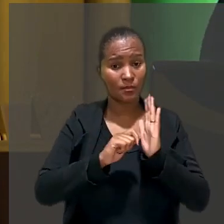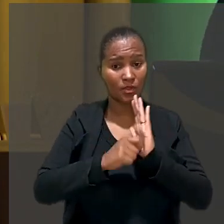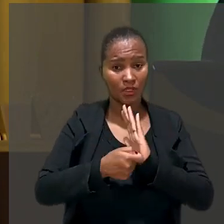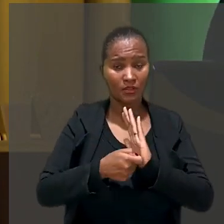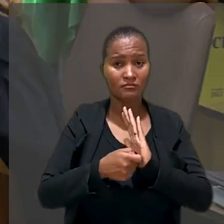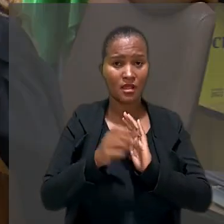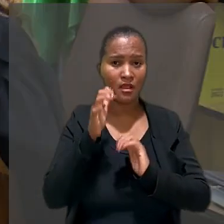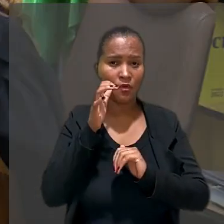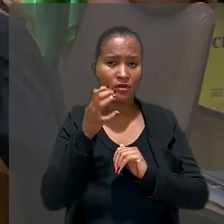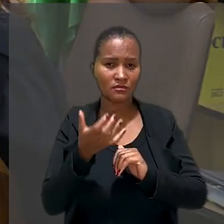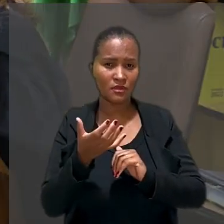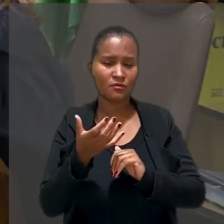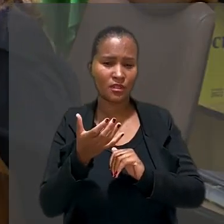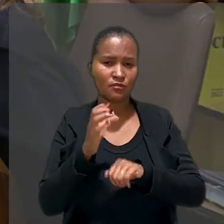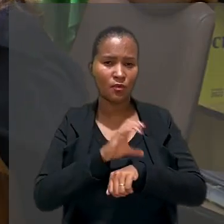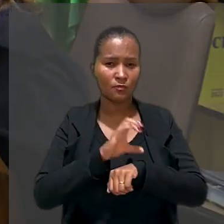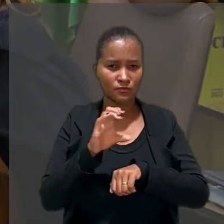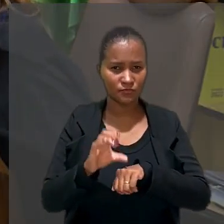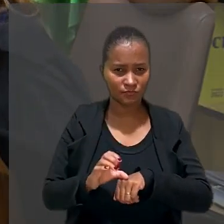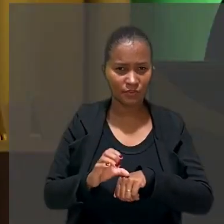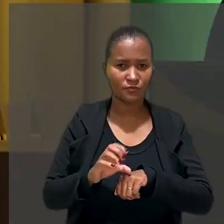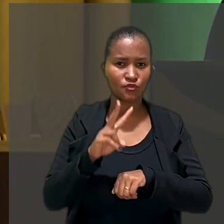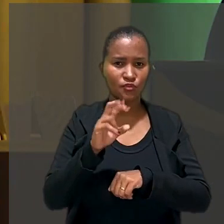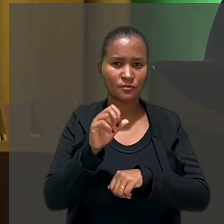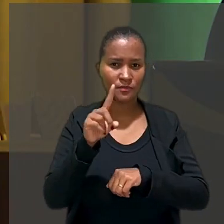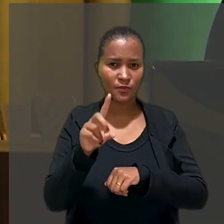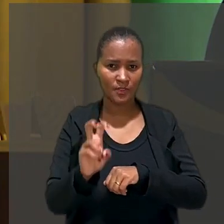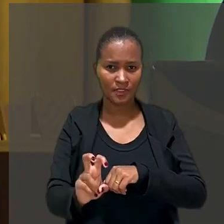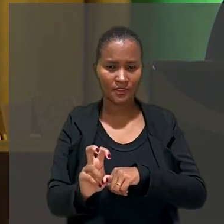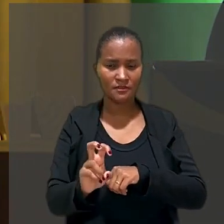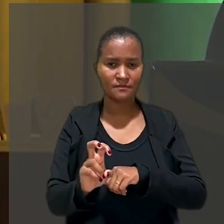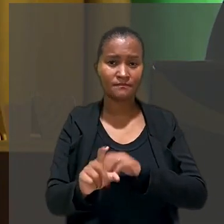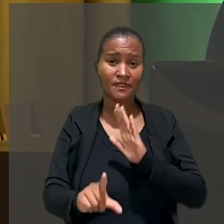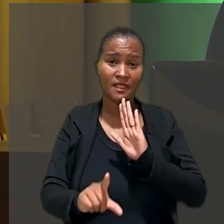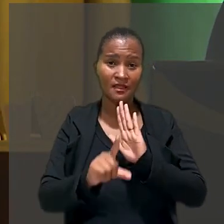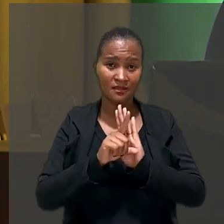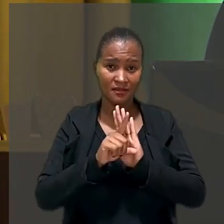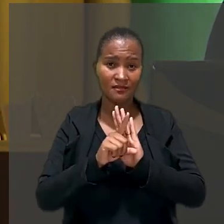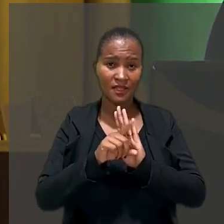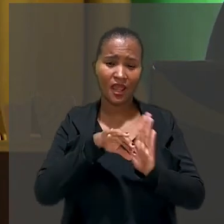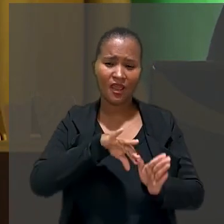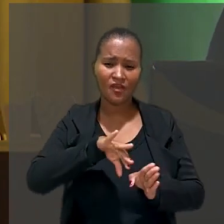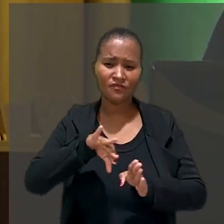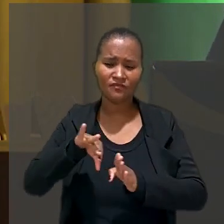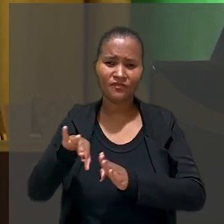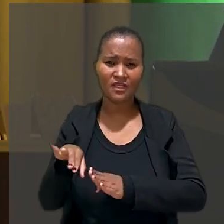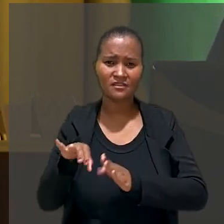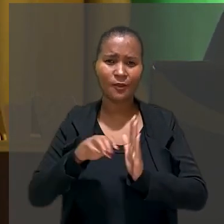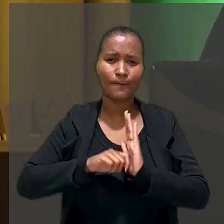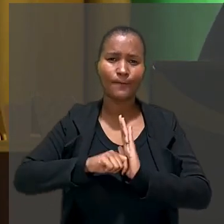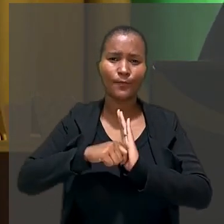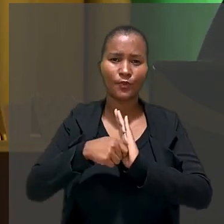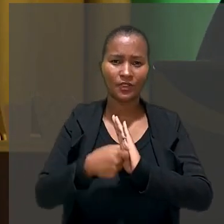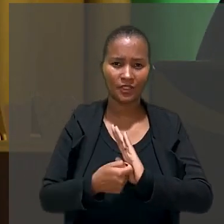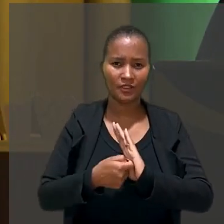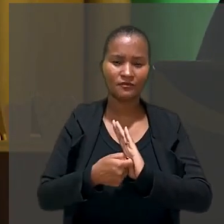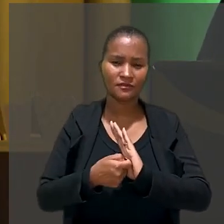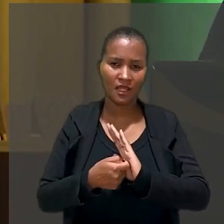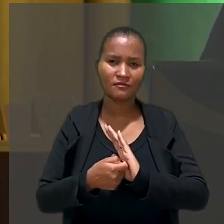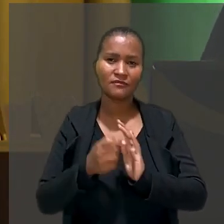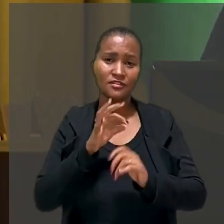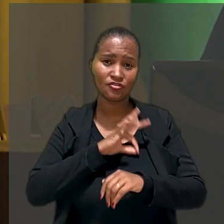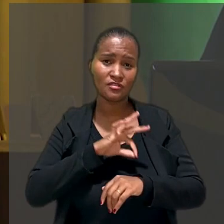penhora ocorreu na vigência do Código de Processo Civil de 2015. Essa legislação afasta a impenhorabilidade